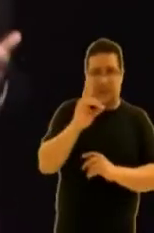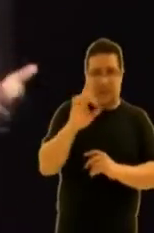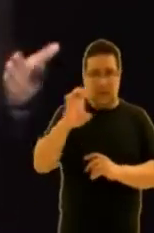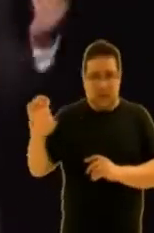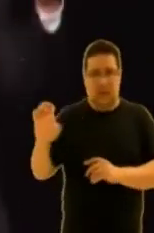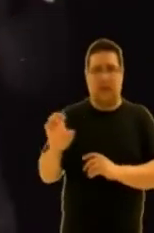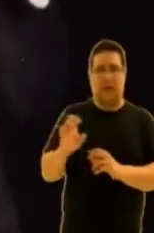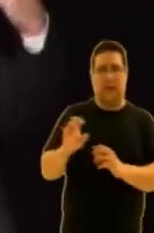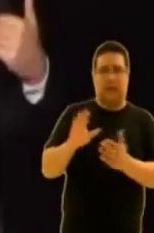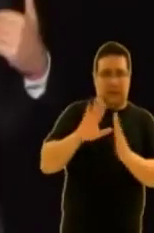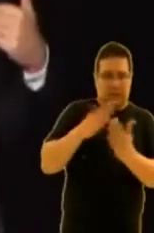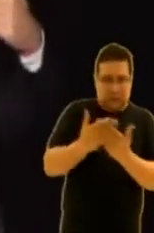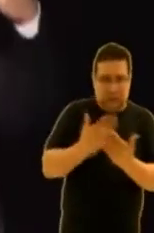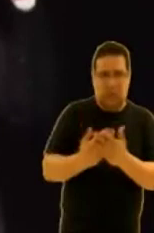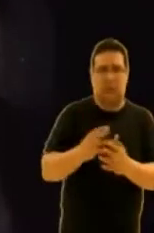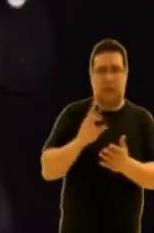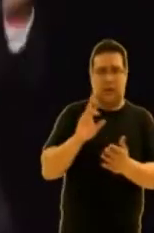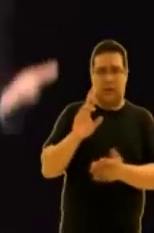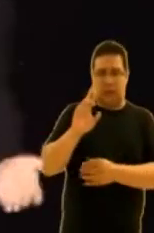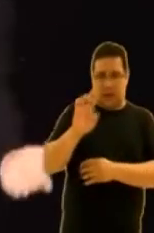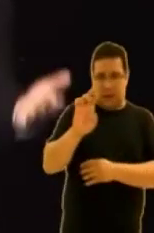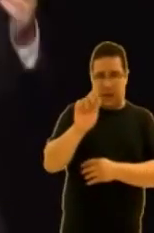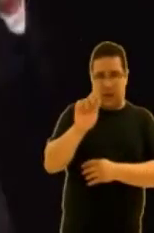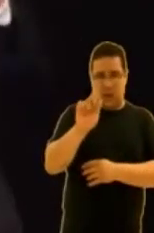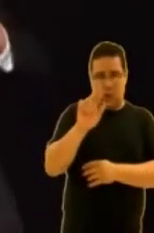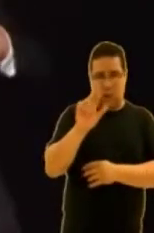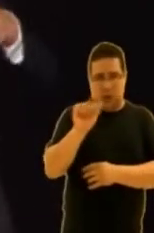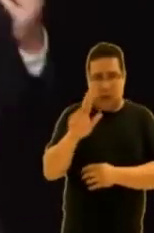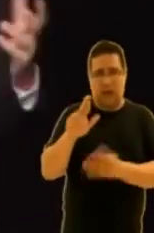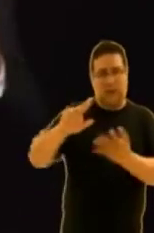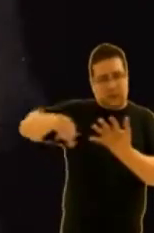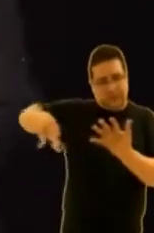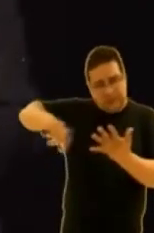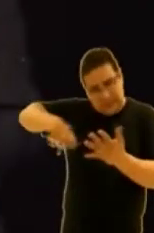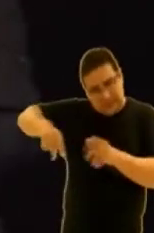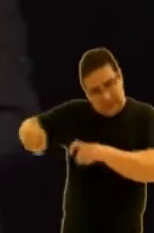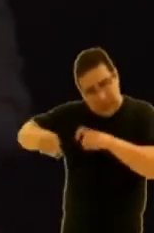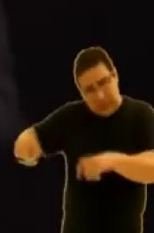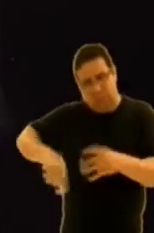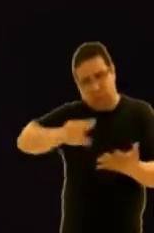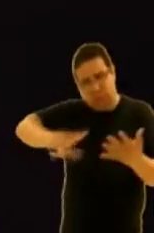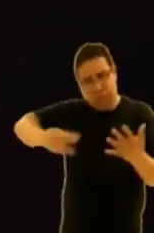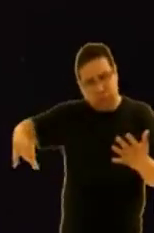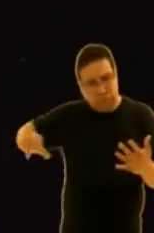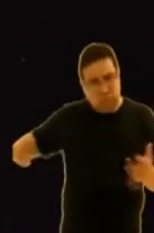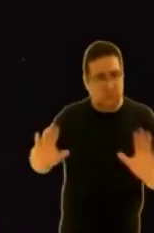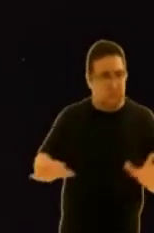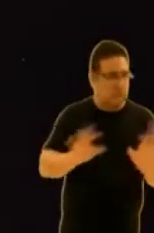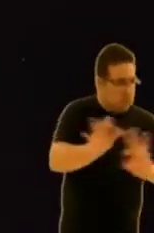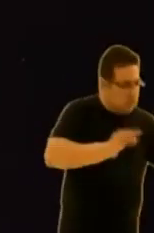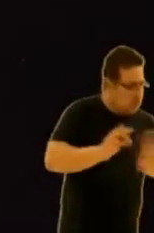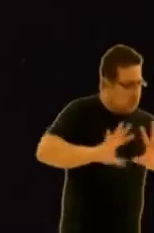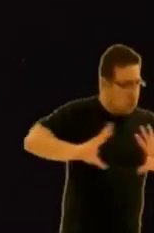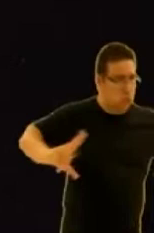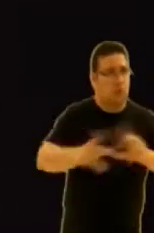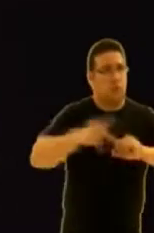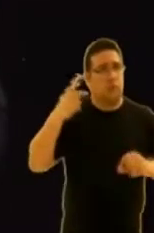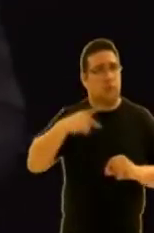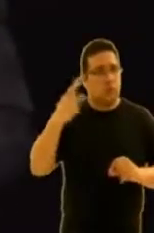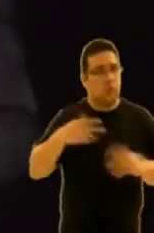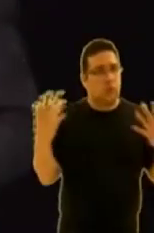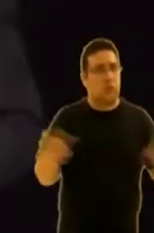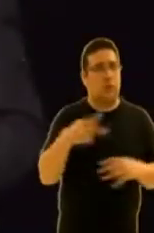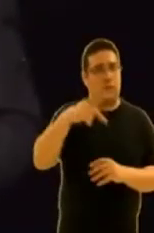de PDDE regular, de PDDE acessibilidade, PDDE campo, etc, etc. Mas todas essas políticas, essas